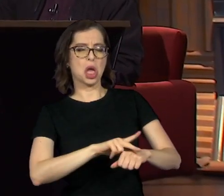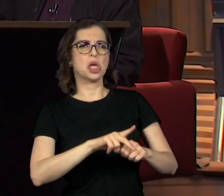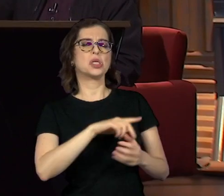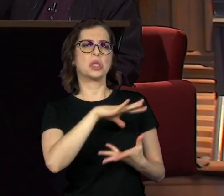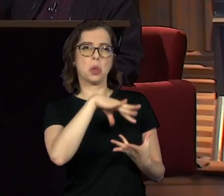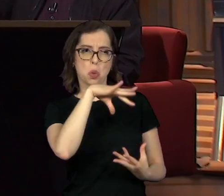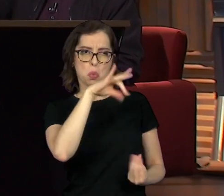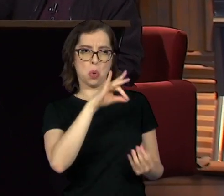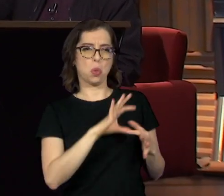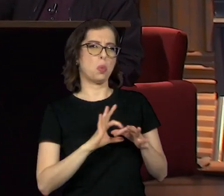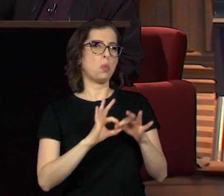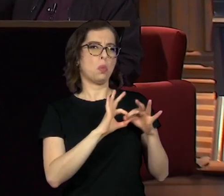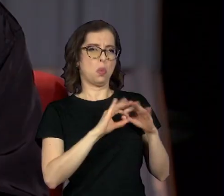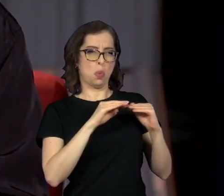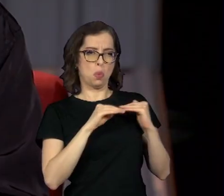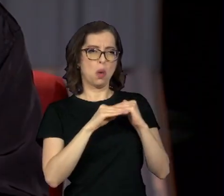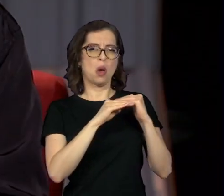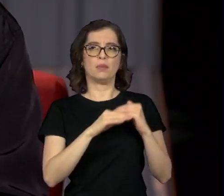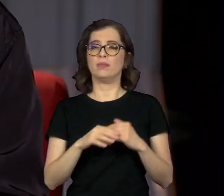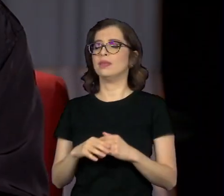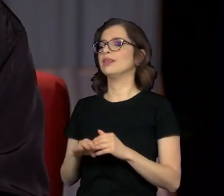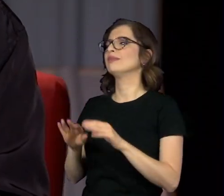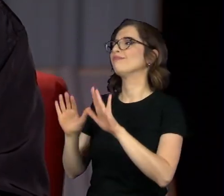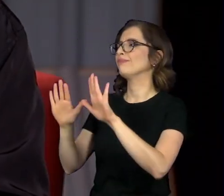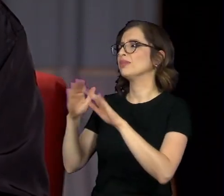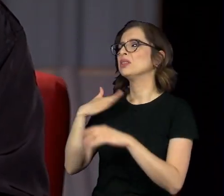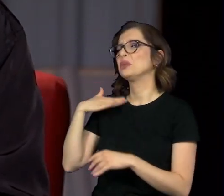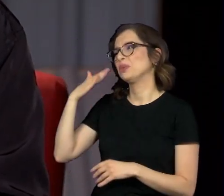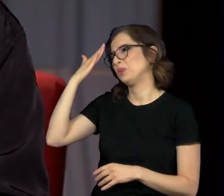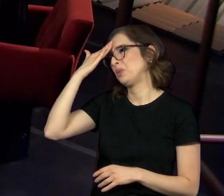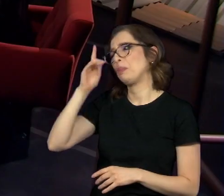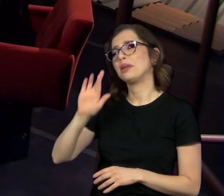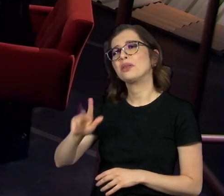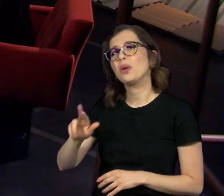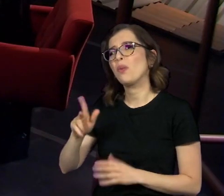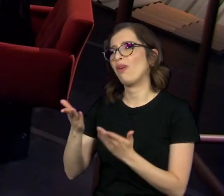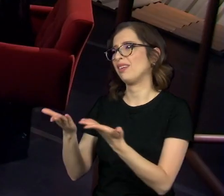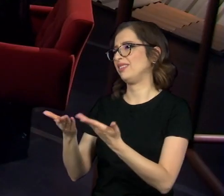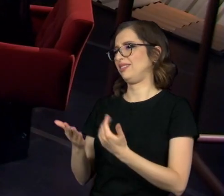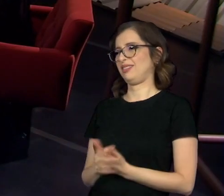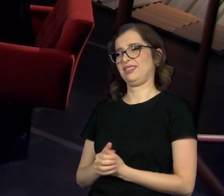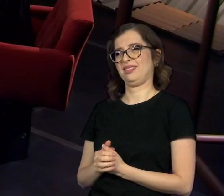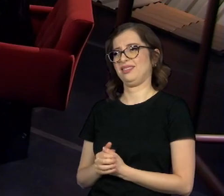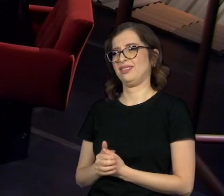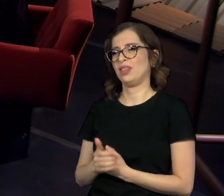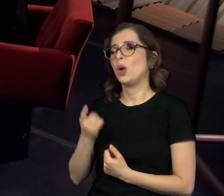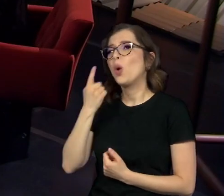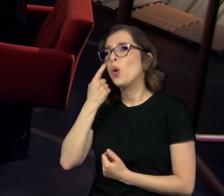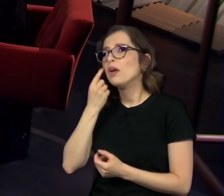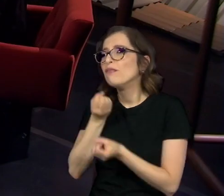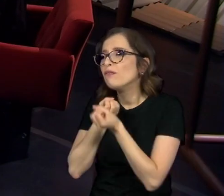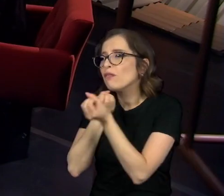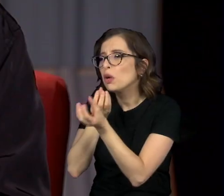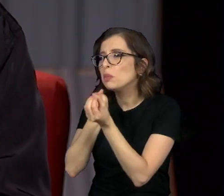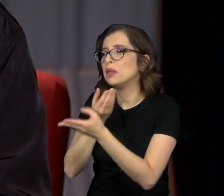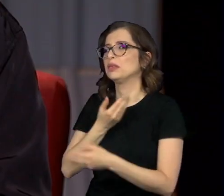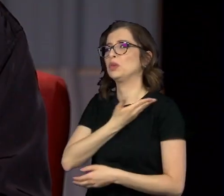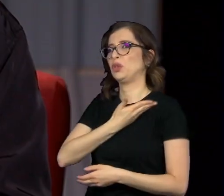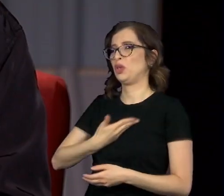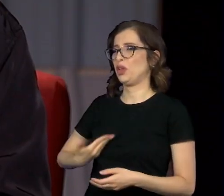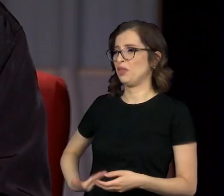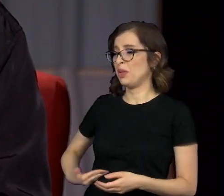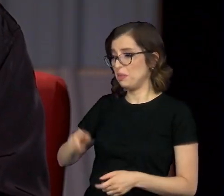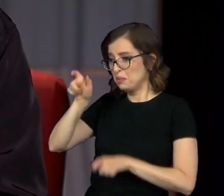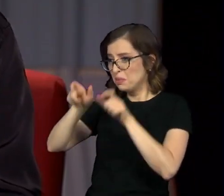Né? Basta a gente olhar o que são os dados oficiais do Estado. A gente tem pessoas negras,